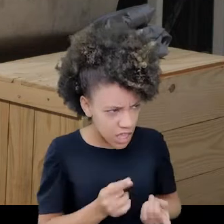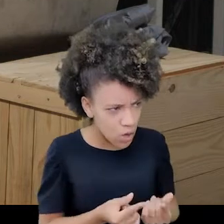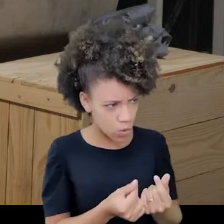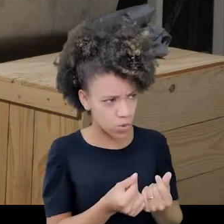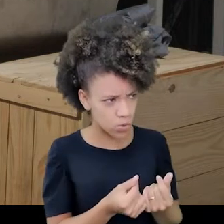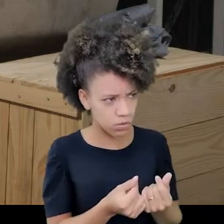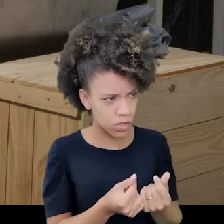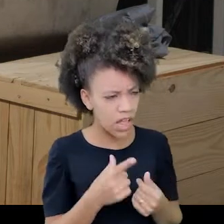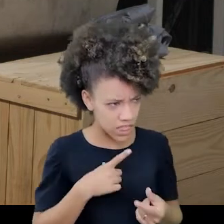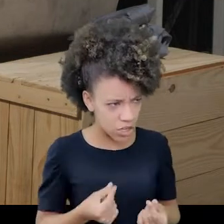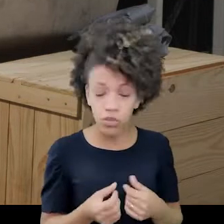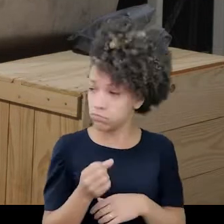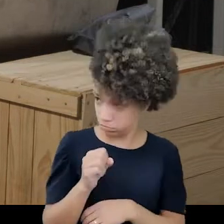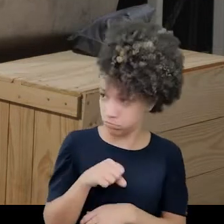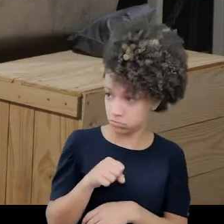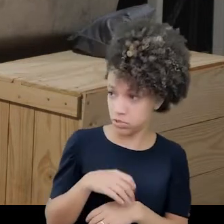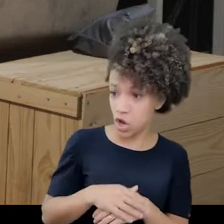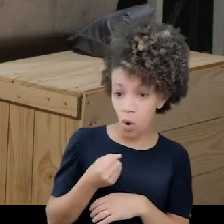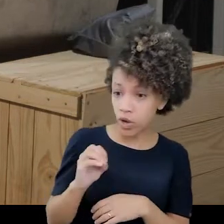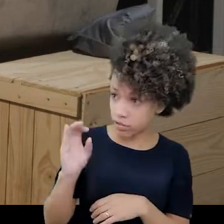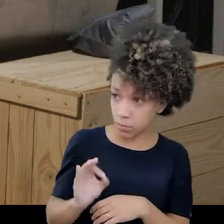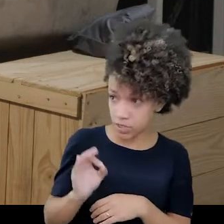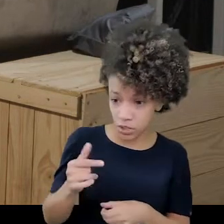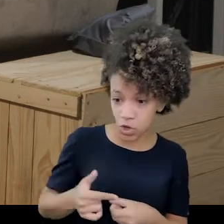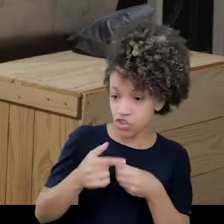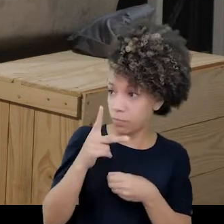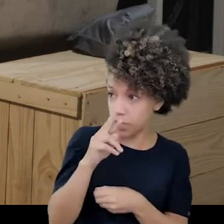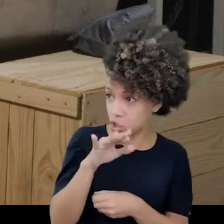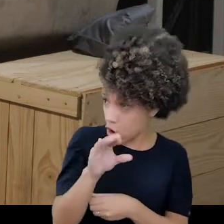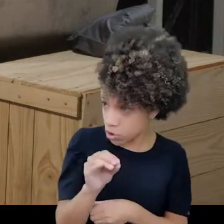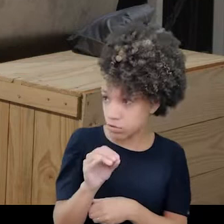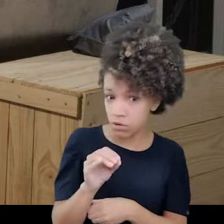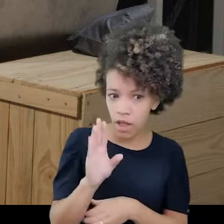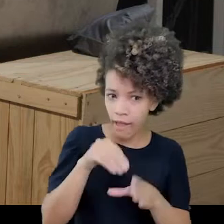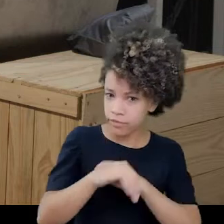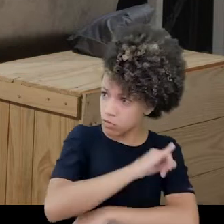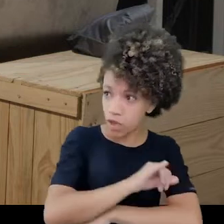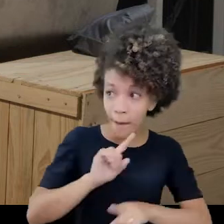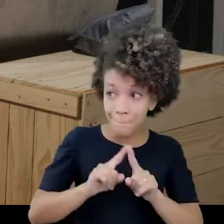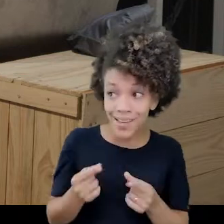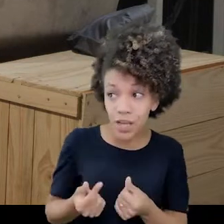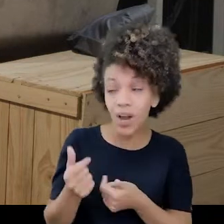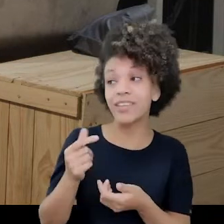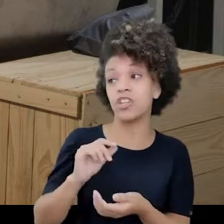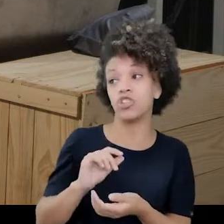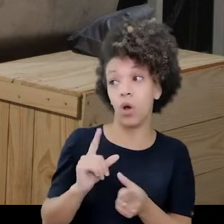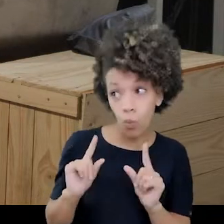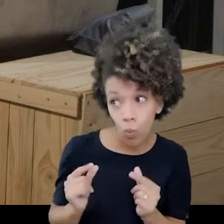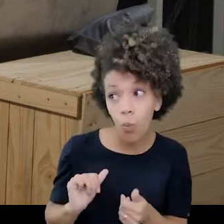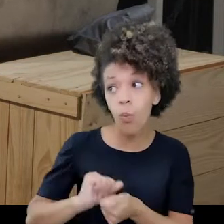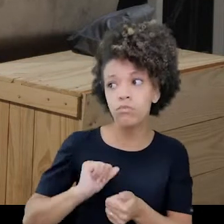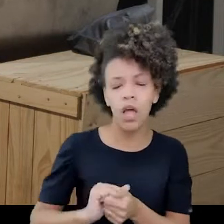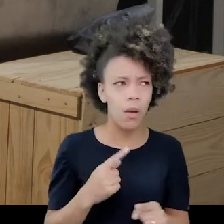tem recurso para isso tem que o rio sem grana para ele essa função do petróleo brasileiro vem do Rio de Janeiro mas o problema é a qualidade do gasto a mesma